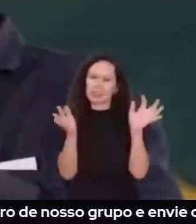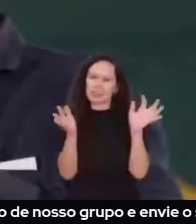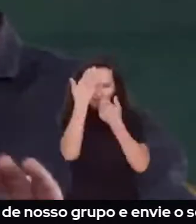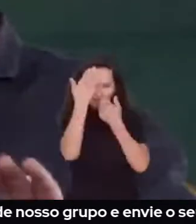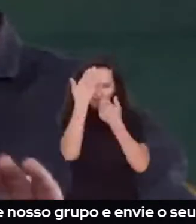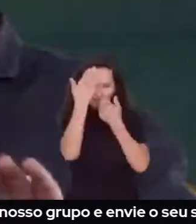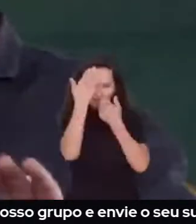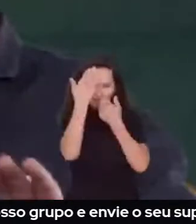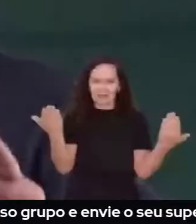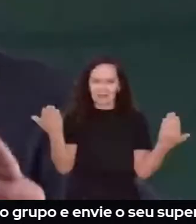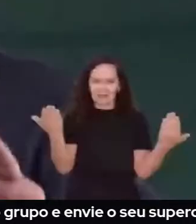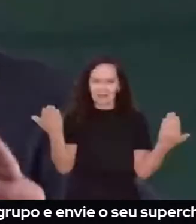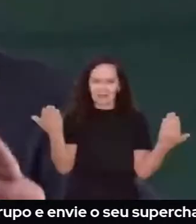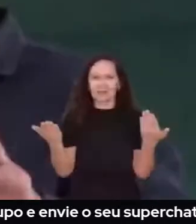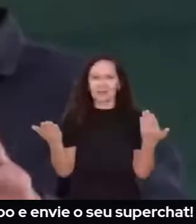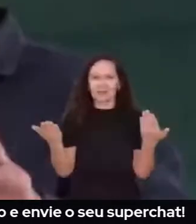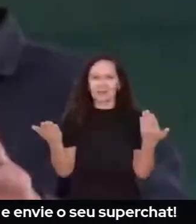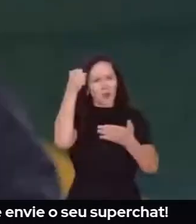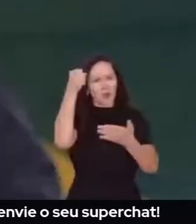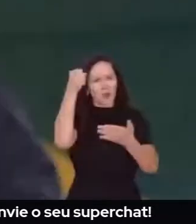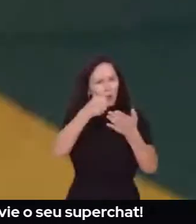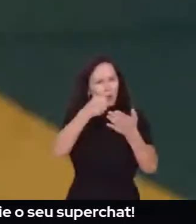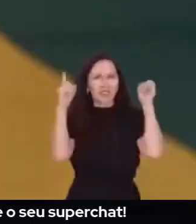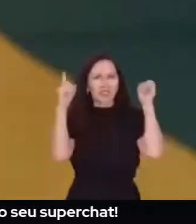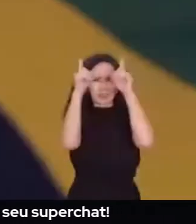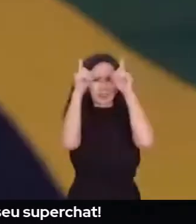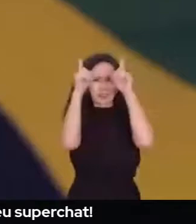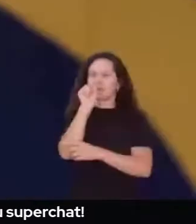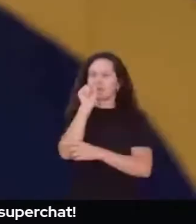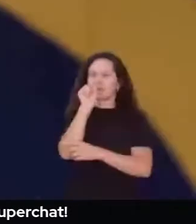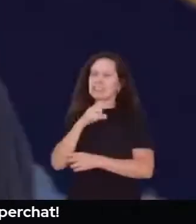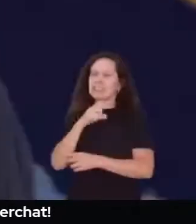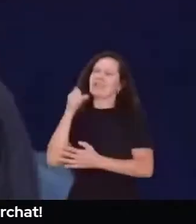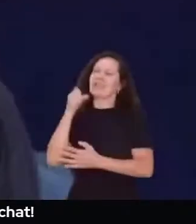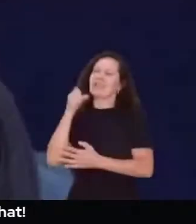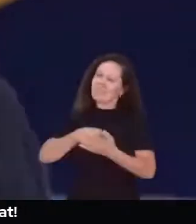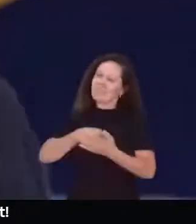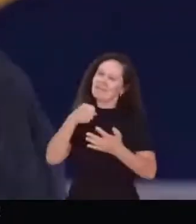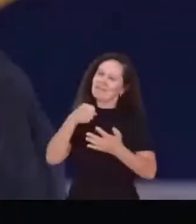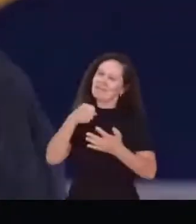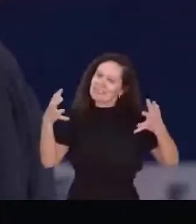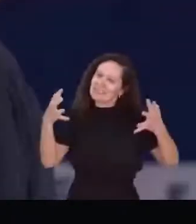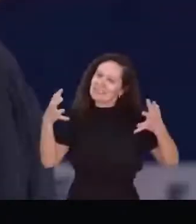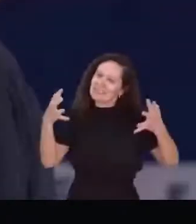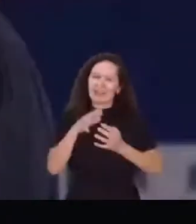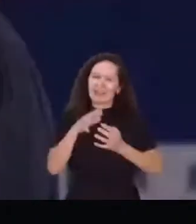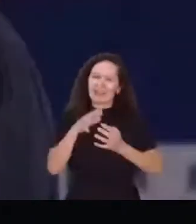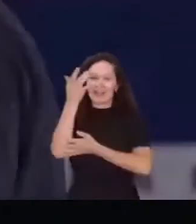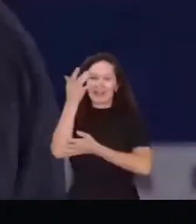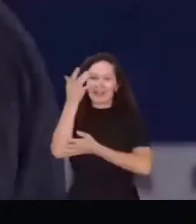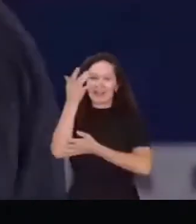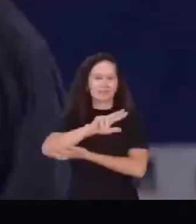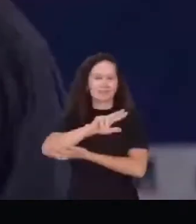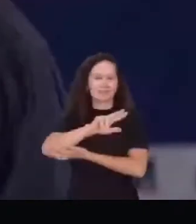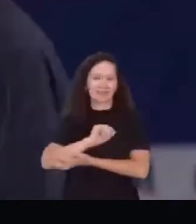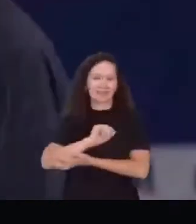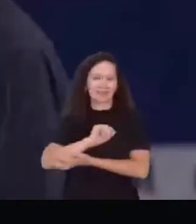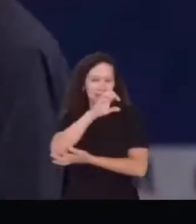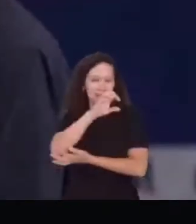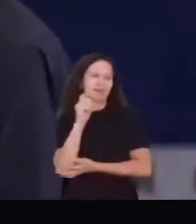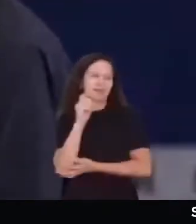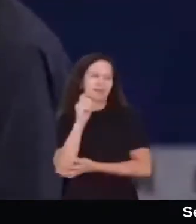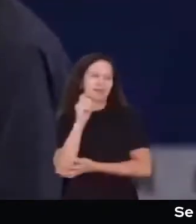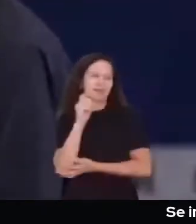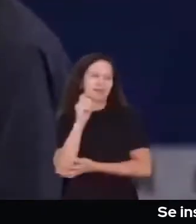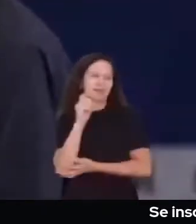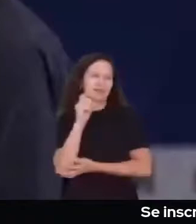luta difícil. Vai ter uma luta difícil. Não será uma luta fácil, João Pedro. Nós estamos lutando contra o que tem